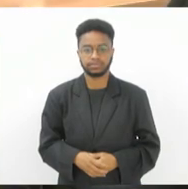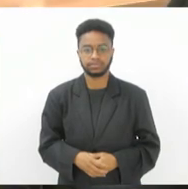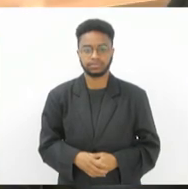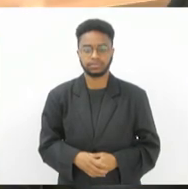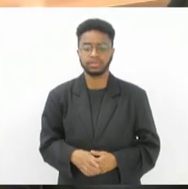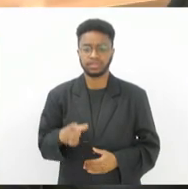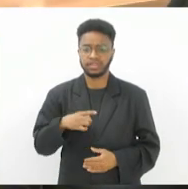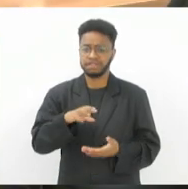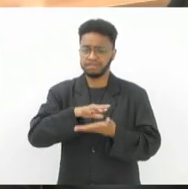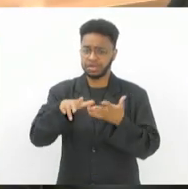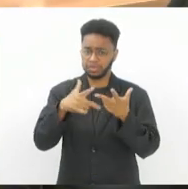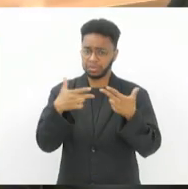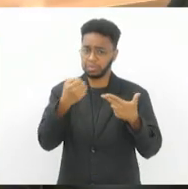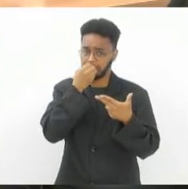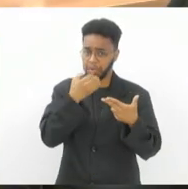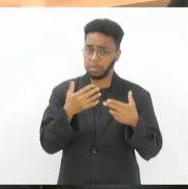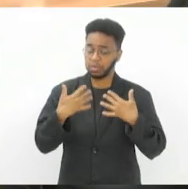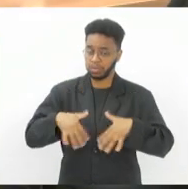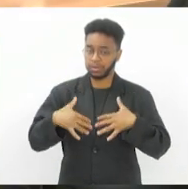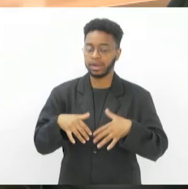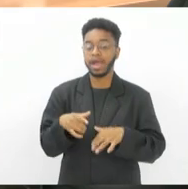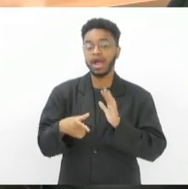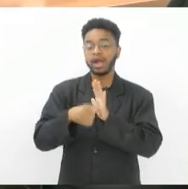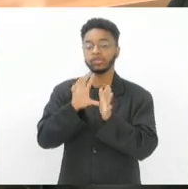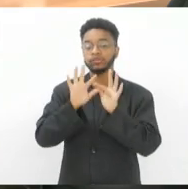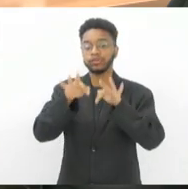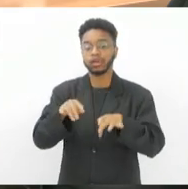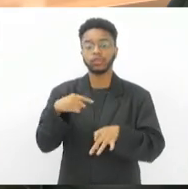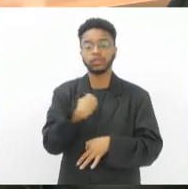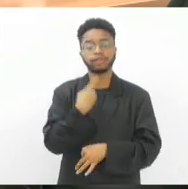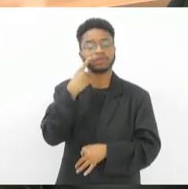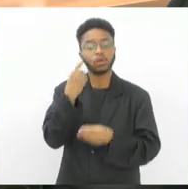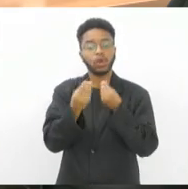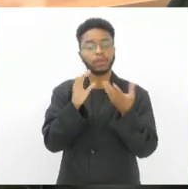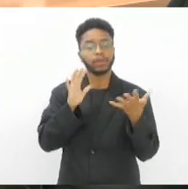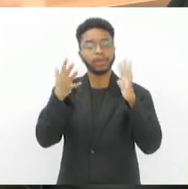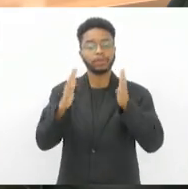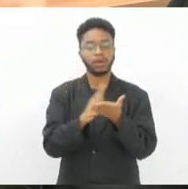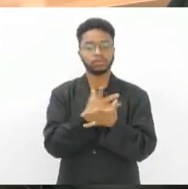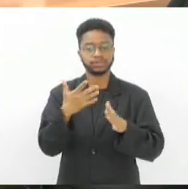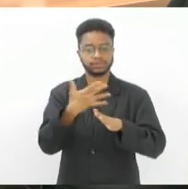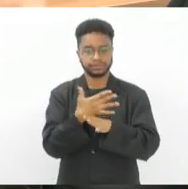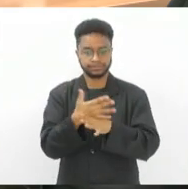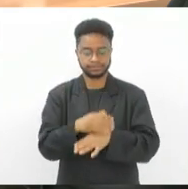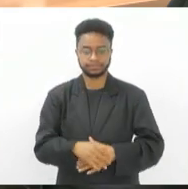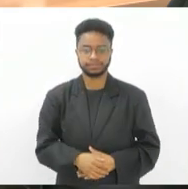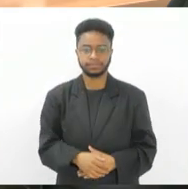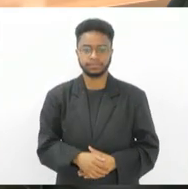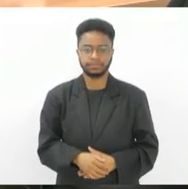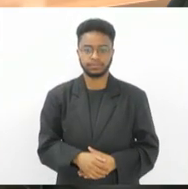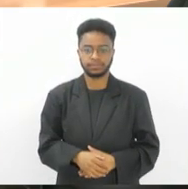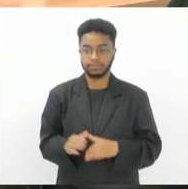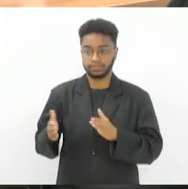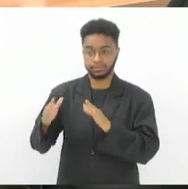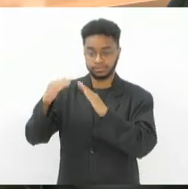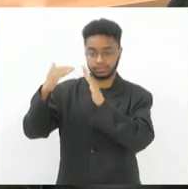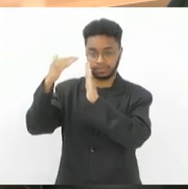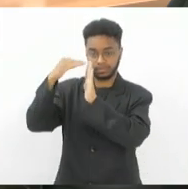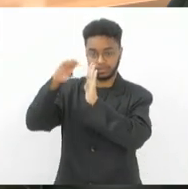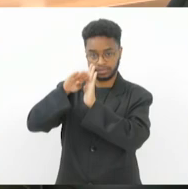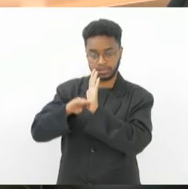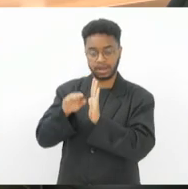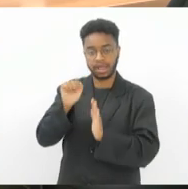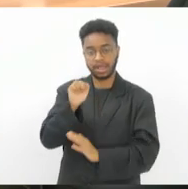Muita coisa boa. E antes de encerrar, vamos dar uma olhada no tempo em algumas cidades do estado. Aqui na tela,